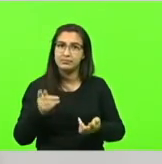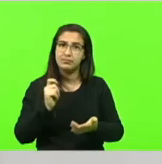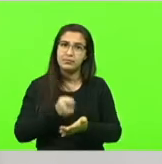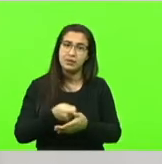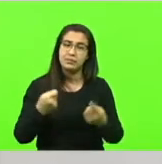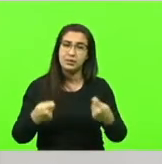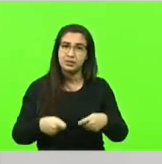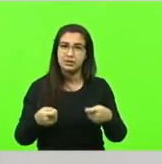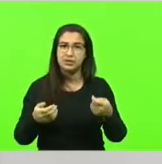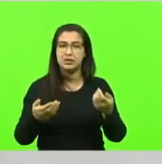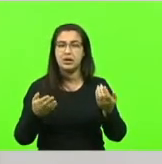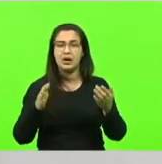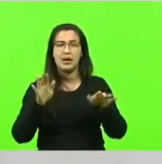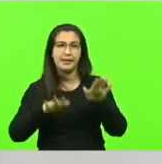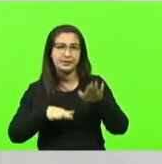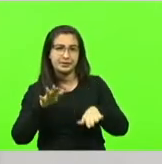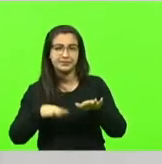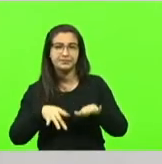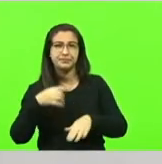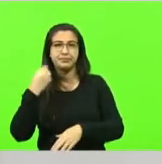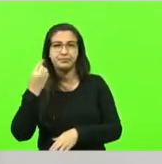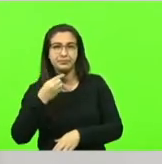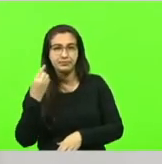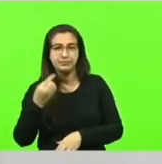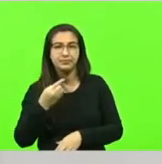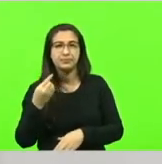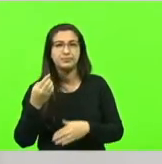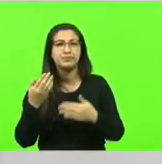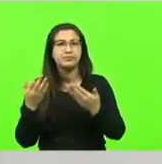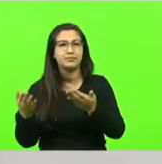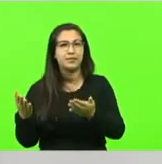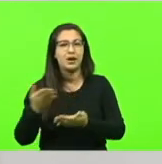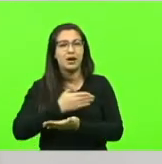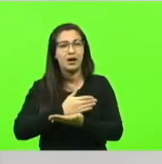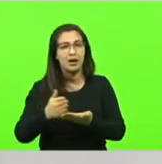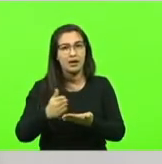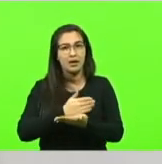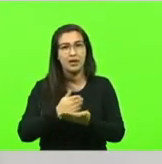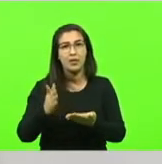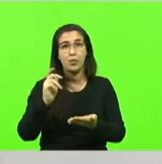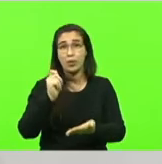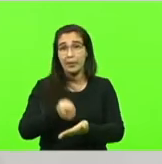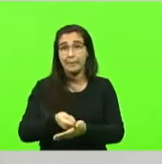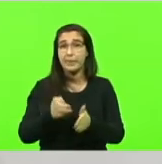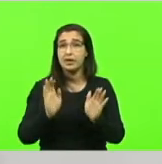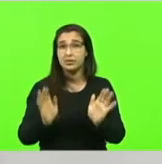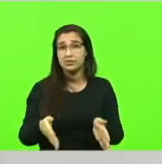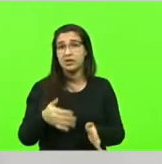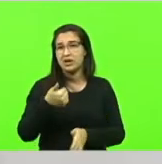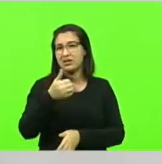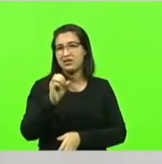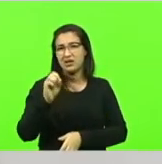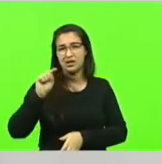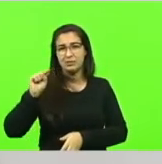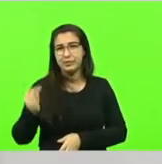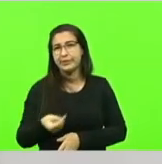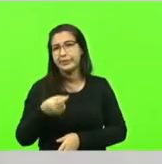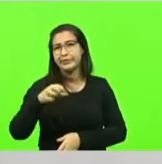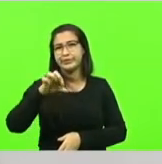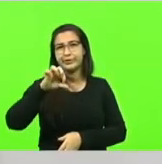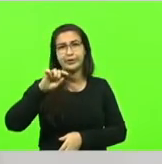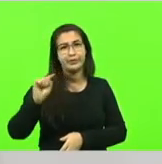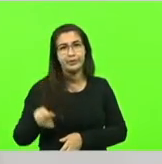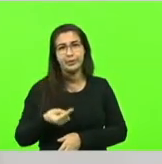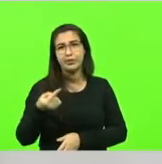outros colegas deputados, nós temos 10,5 milhões. Tem deputados que já foram pagos 10 milhões, 9 milhões,